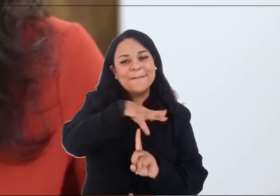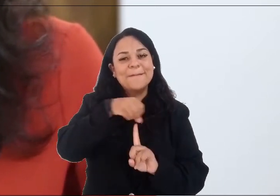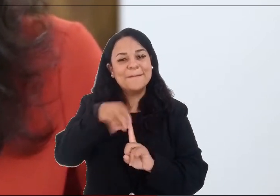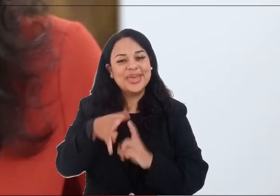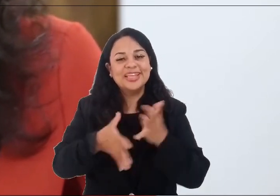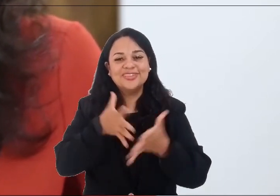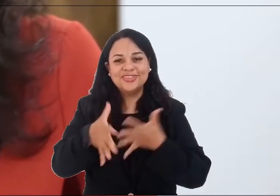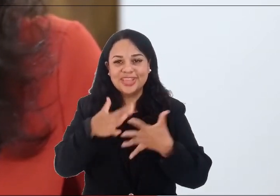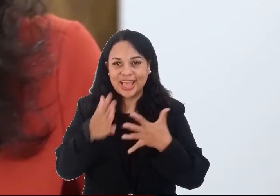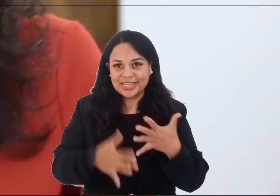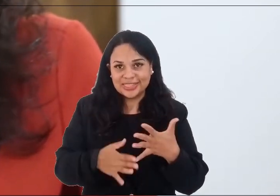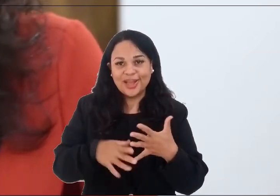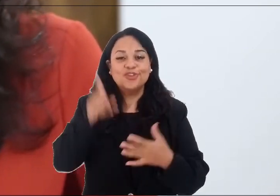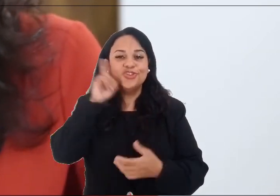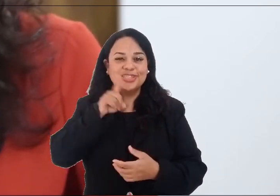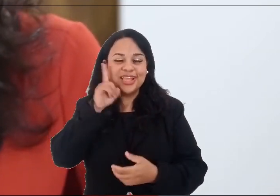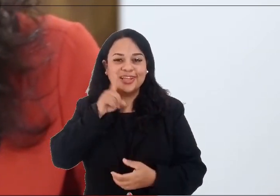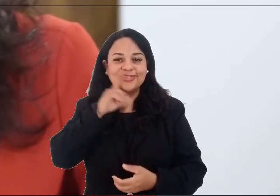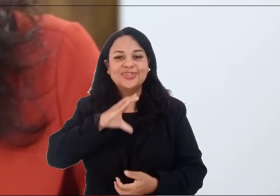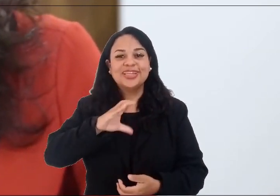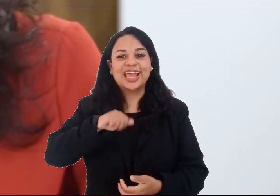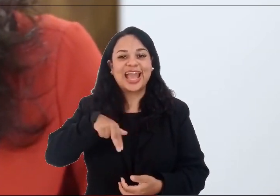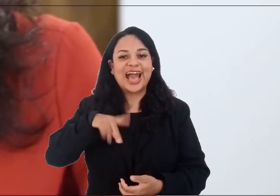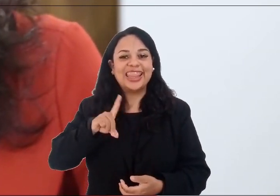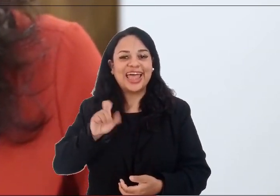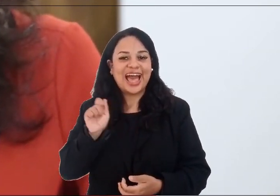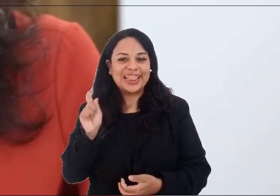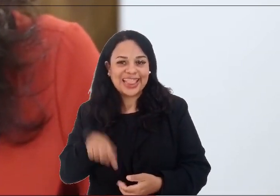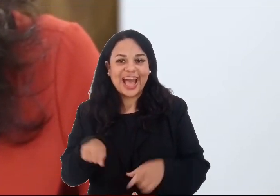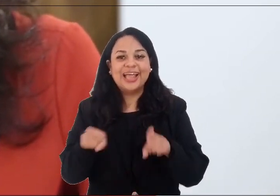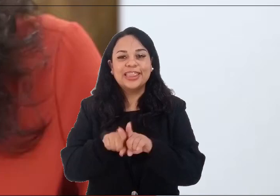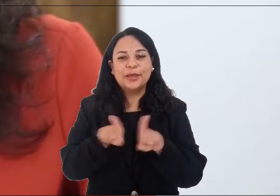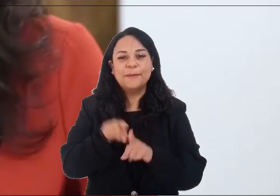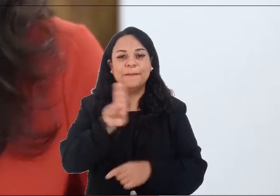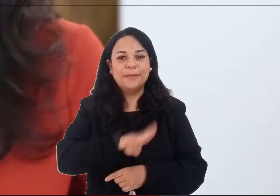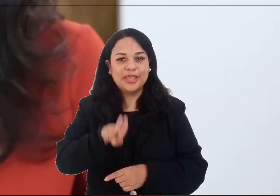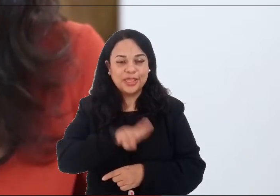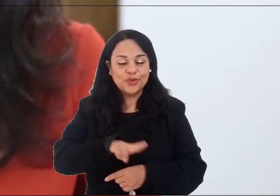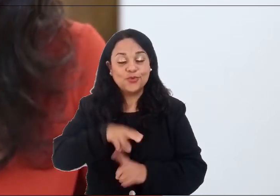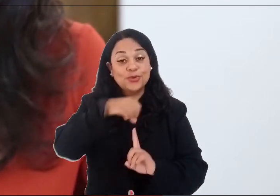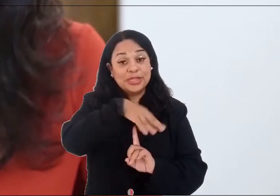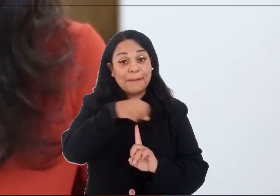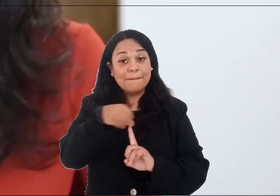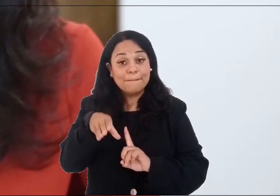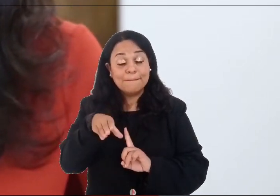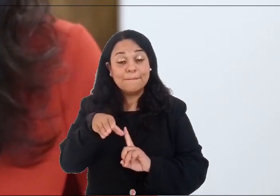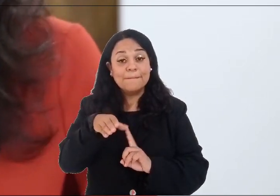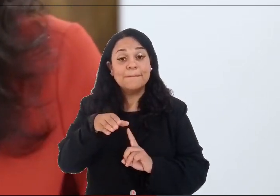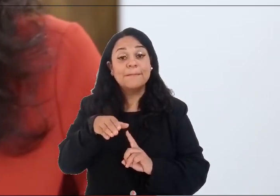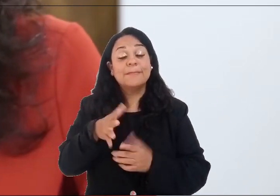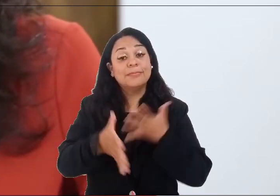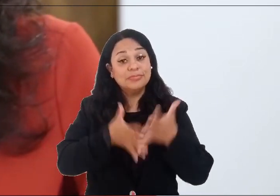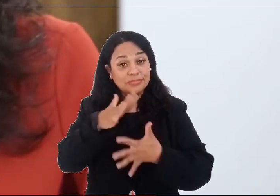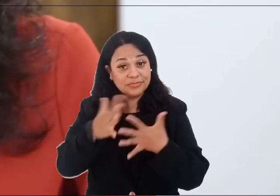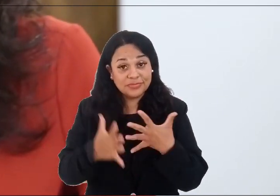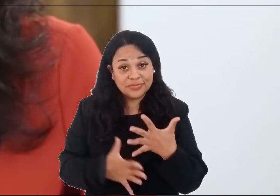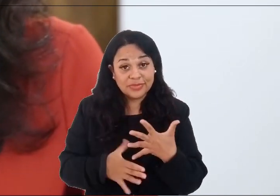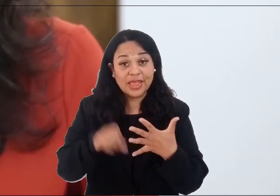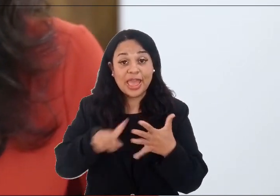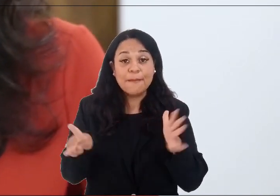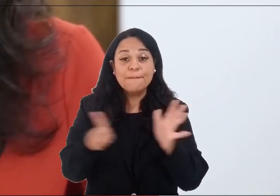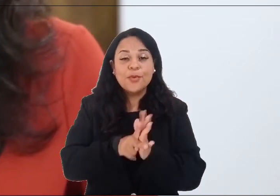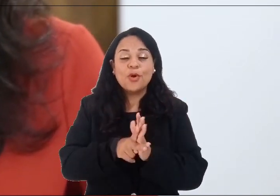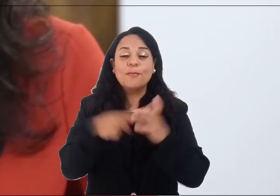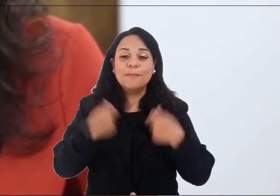Estados Unidos e Canadá. E a mediação independente cresce no Brasil e surge a necessidade de sua institucionalização